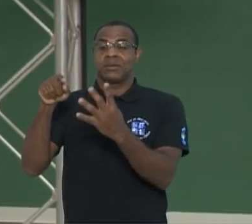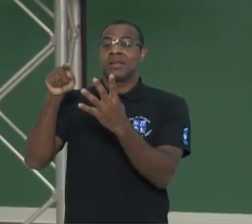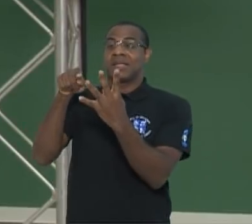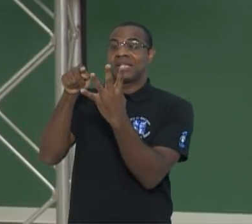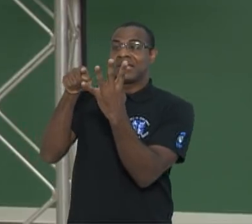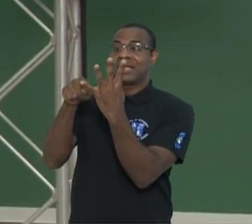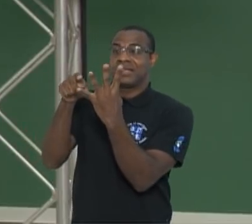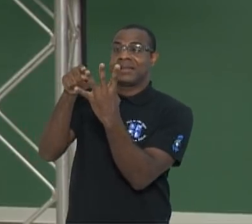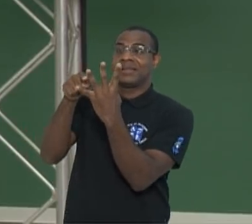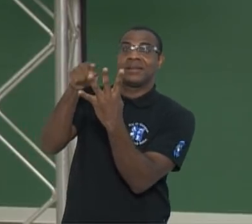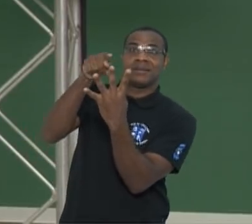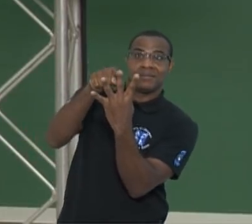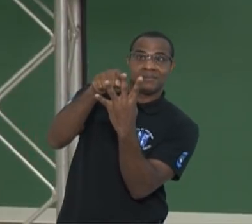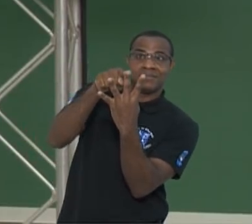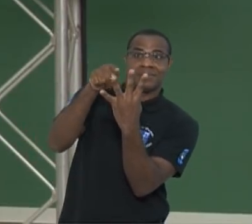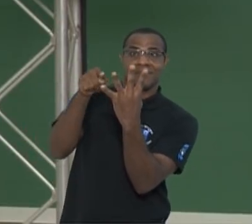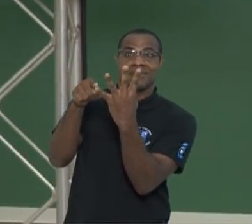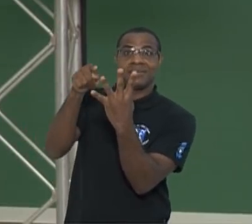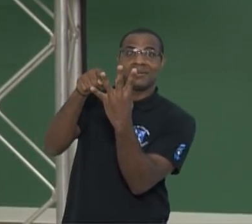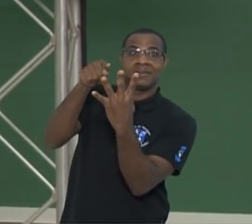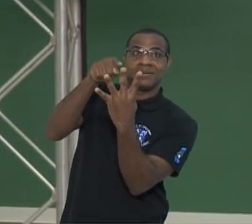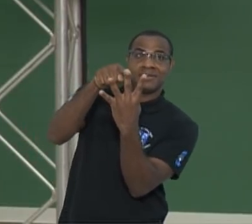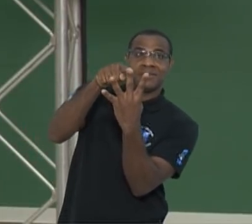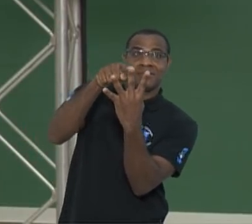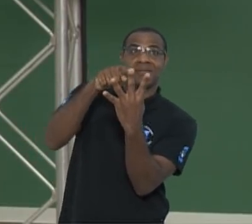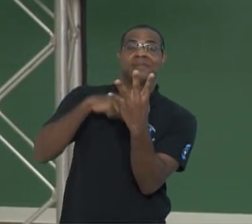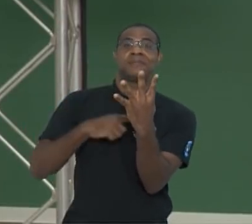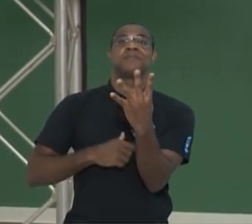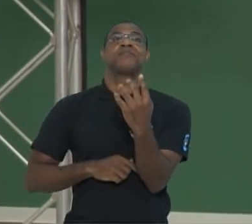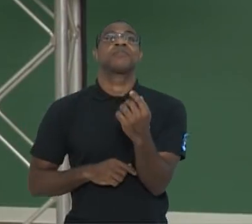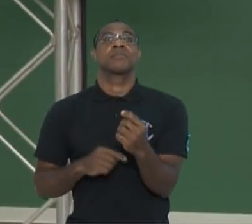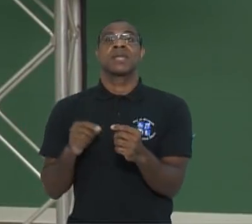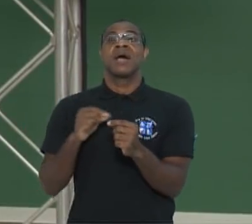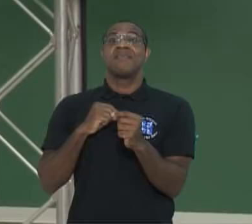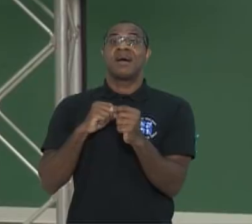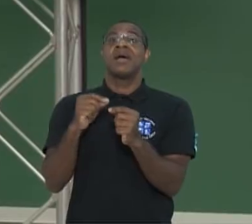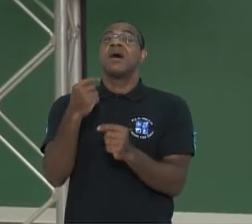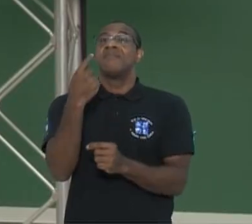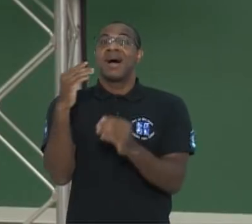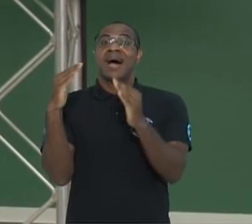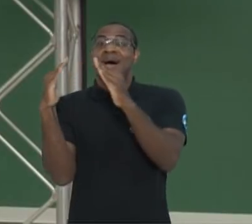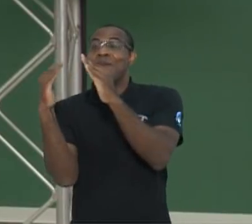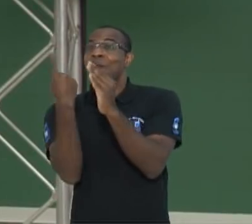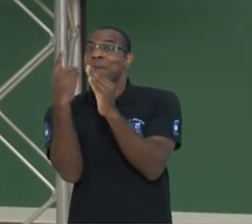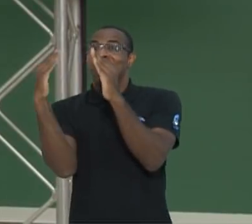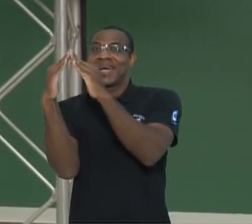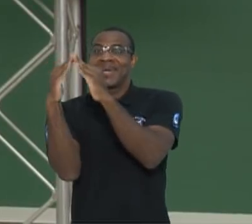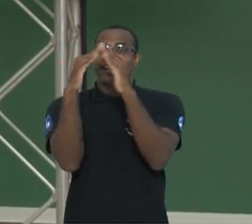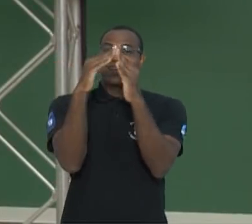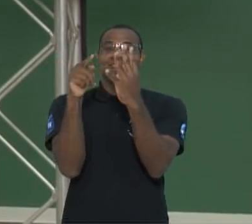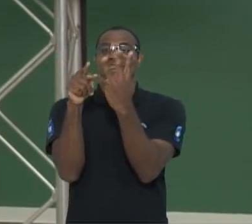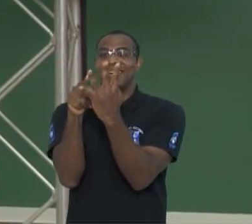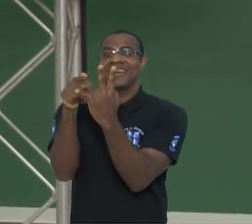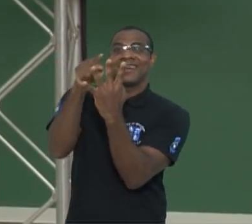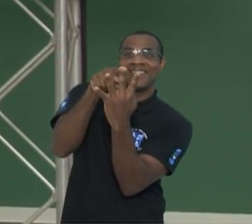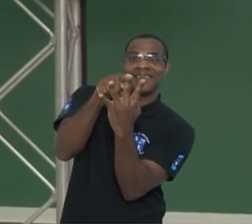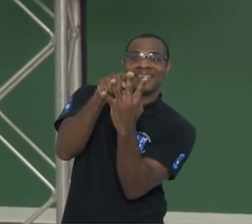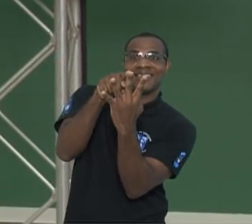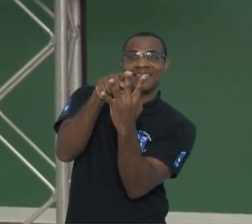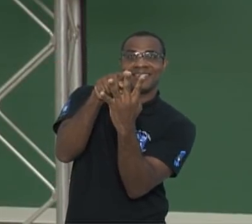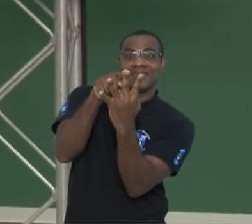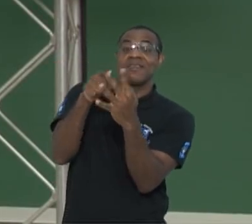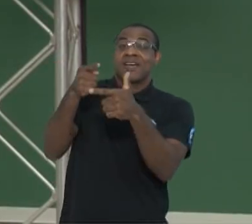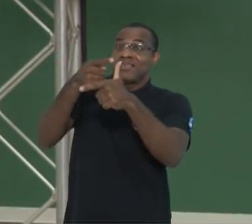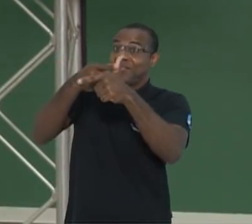transformar. Mesma coisa, só que agora eu vou andar uma unidade só. Então, eu vou dividir por